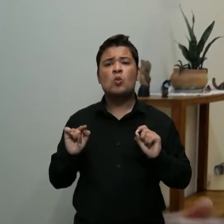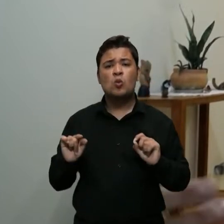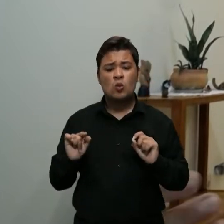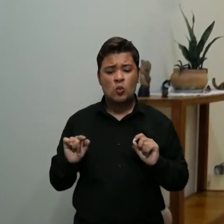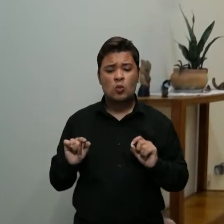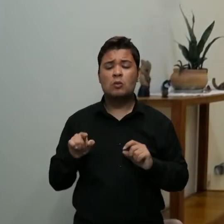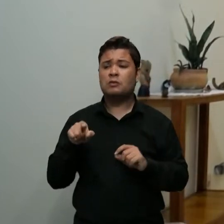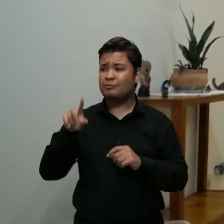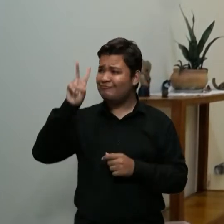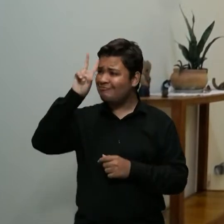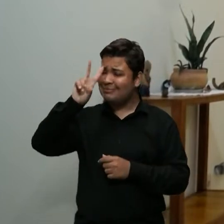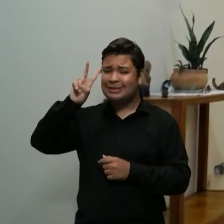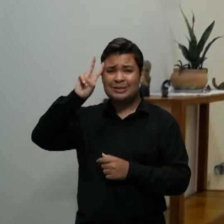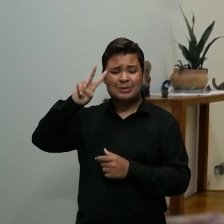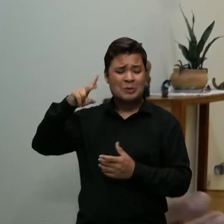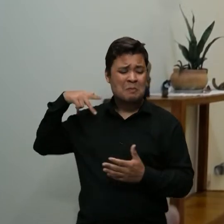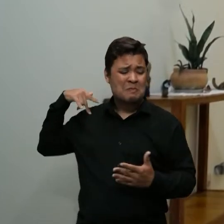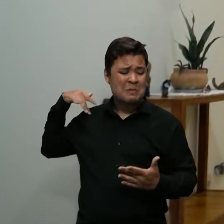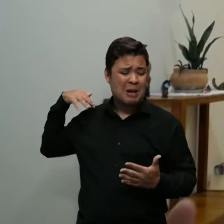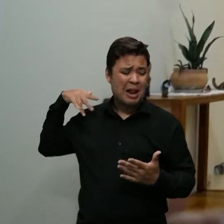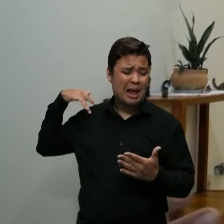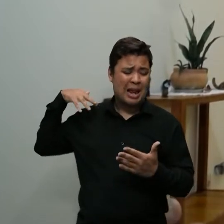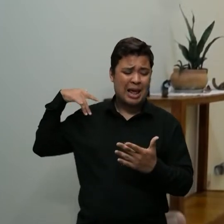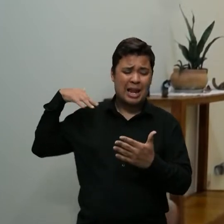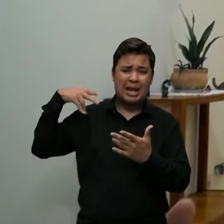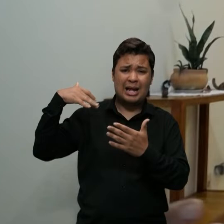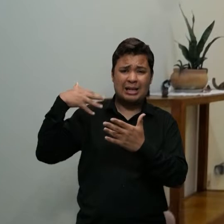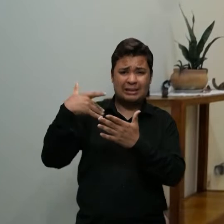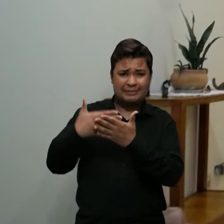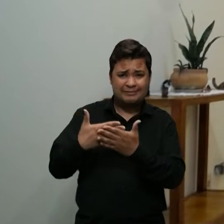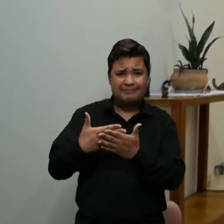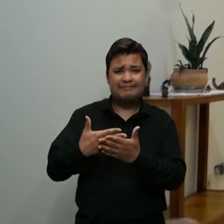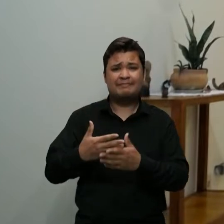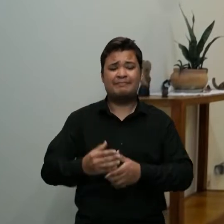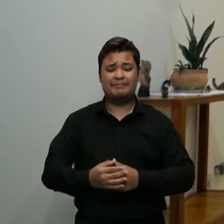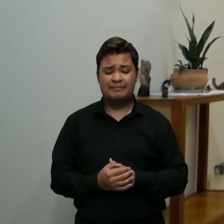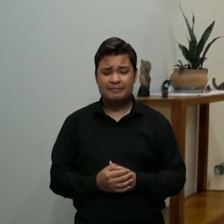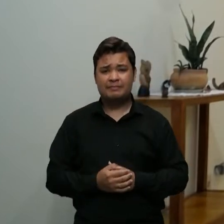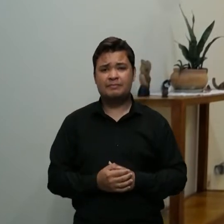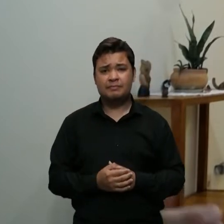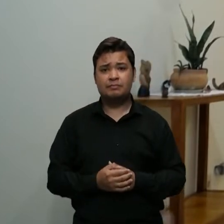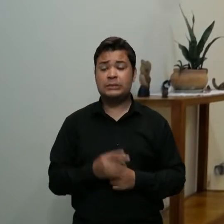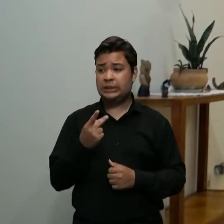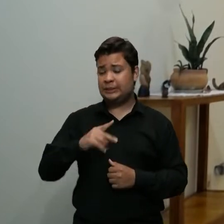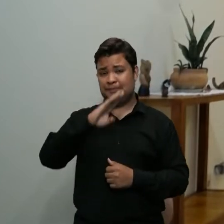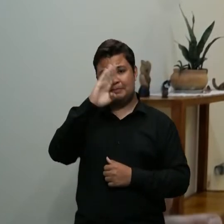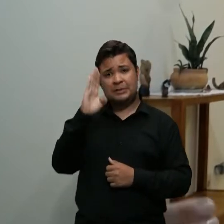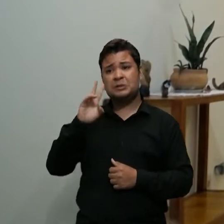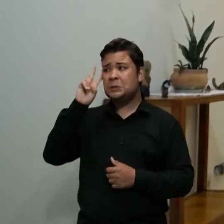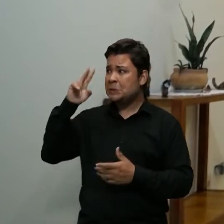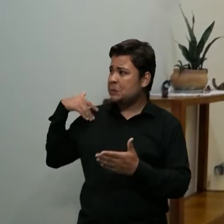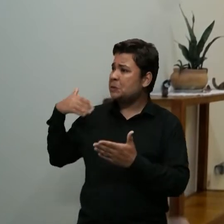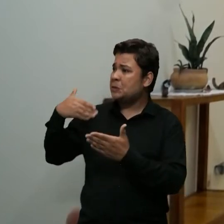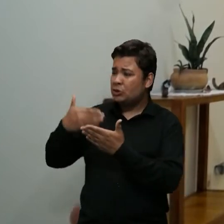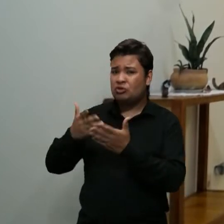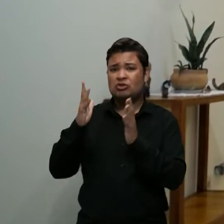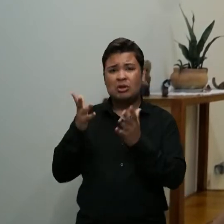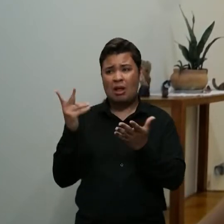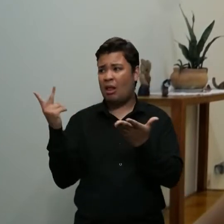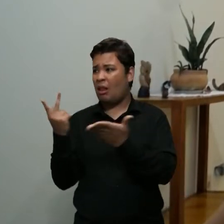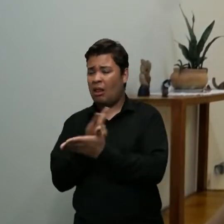é histórico, né, dos processos que moldam, né, as dinâmicas populacionais no Brasil e também, né, que